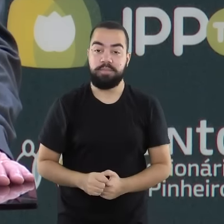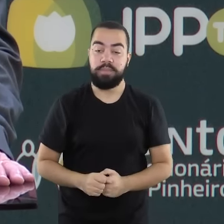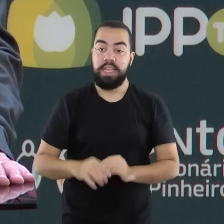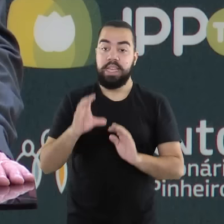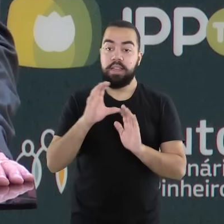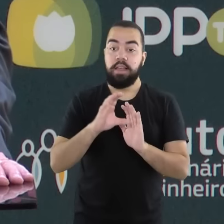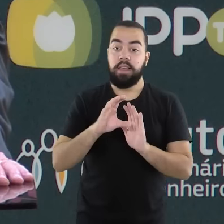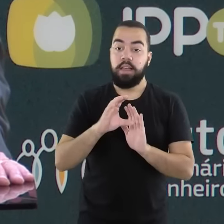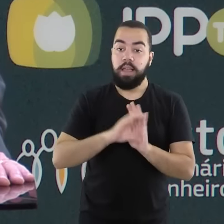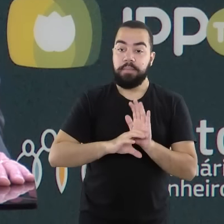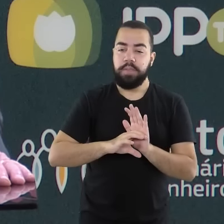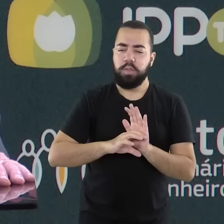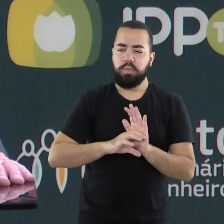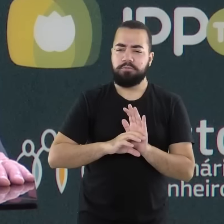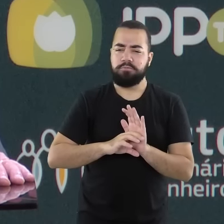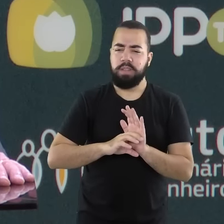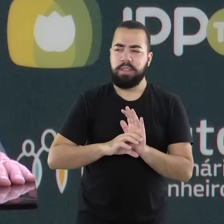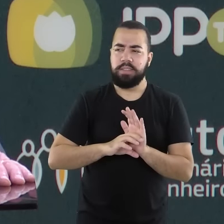Versículo 6.